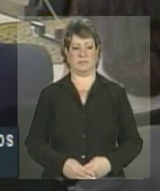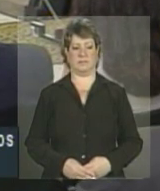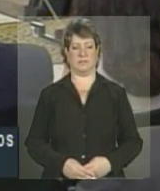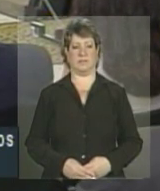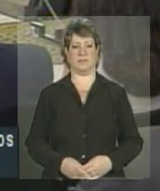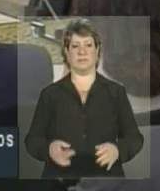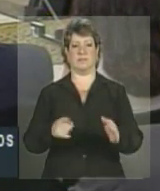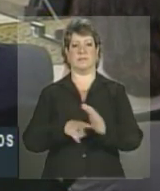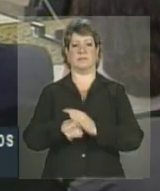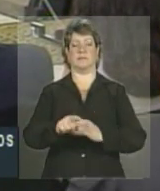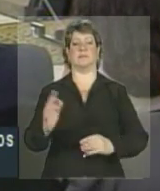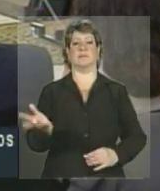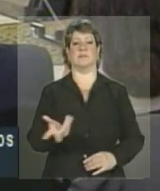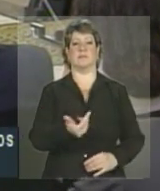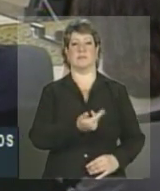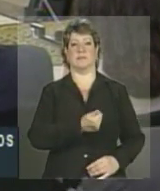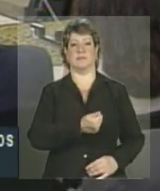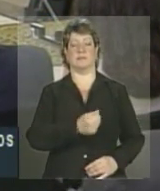Excelentíssima